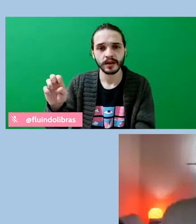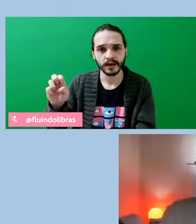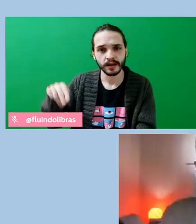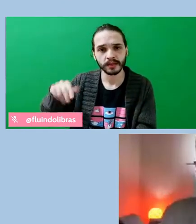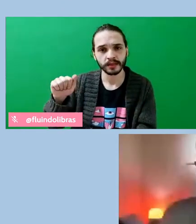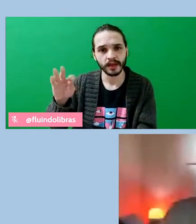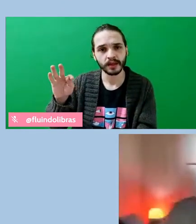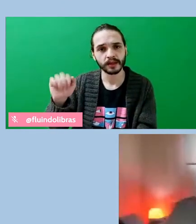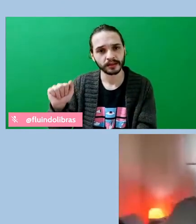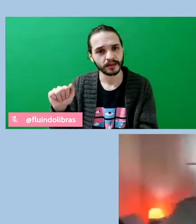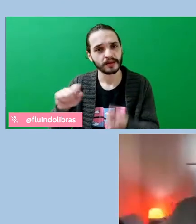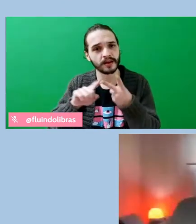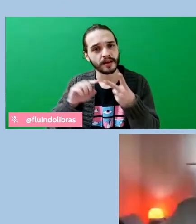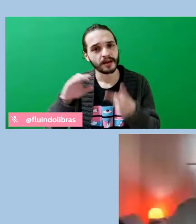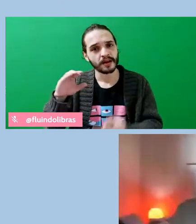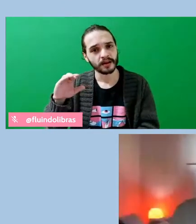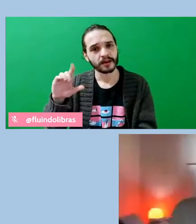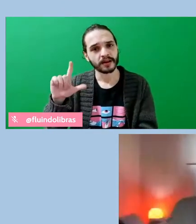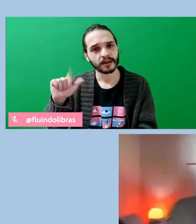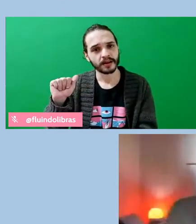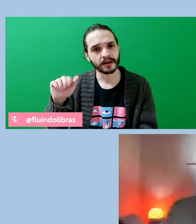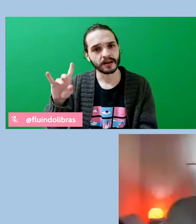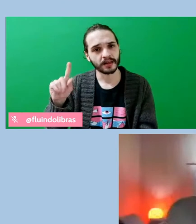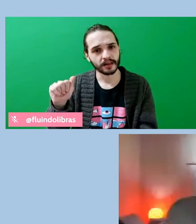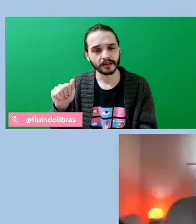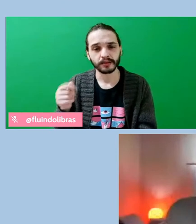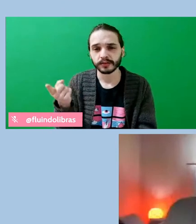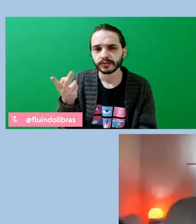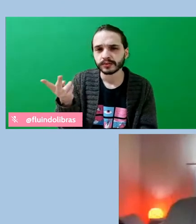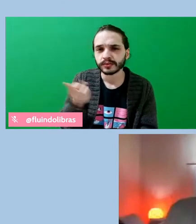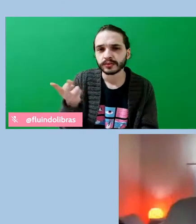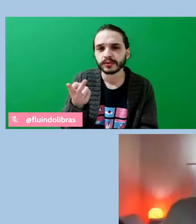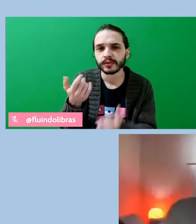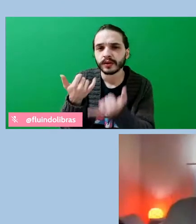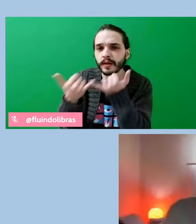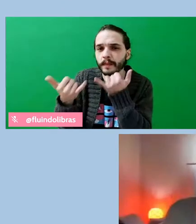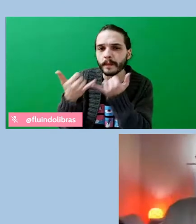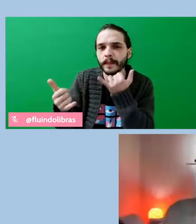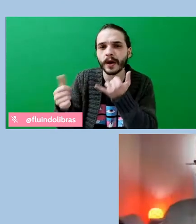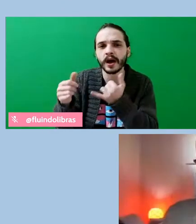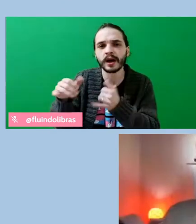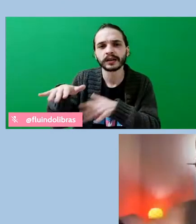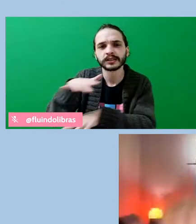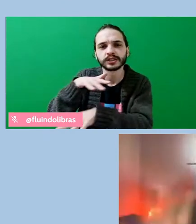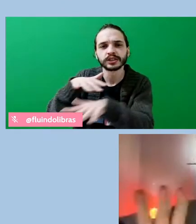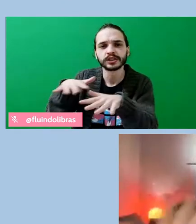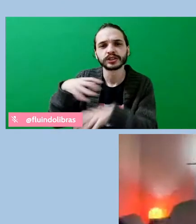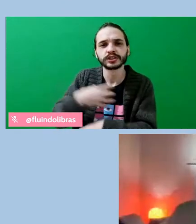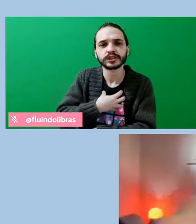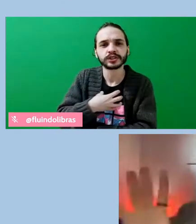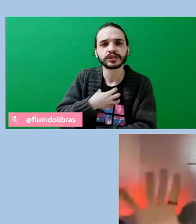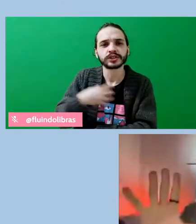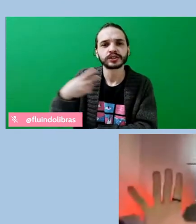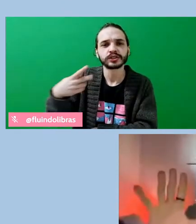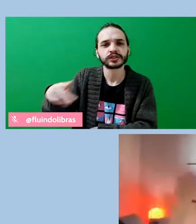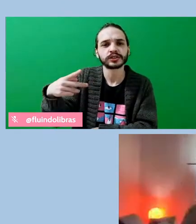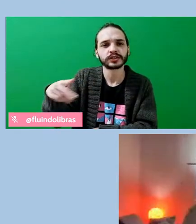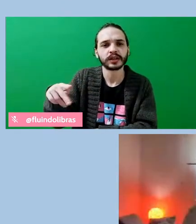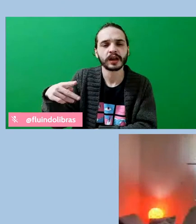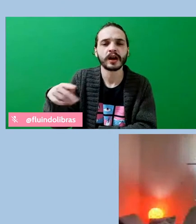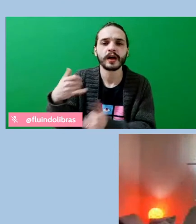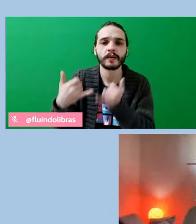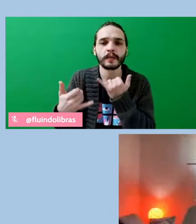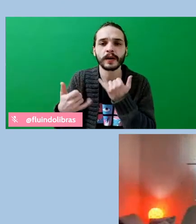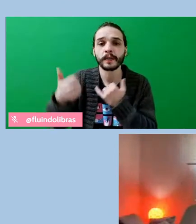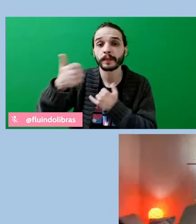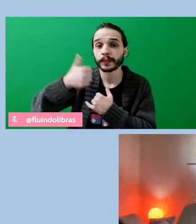alguma maneira, alguma semelhança ou alguma energia que se cruza, né? Por isso que eu falei, essa primeira leitura que a gente fez só com